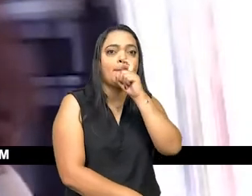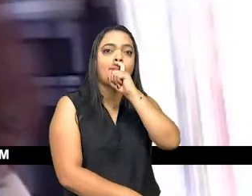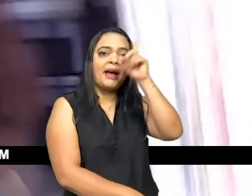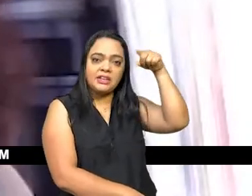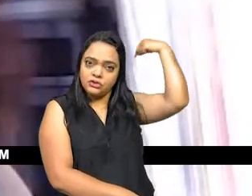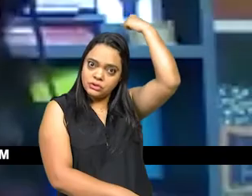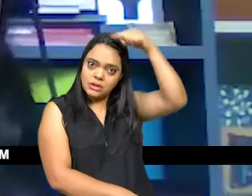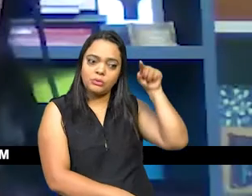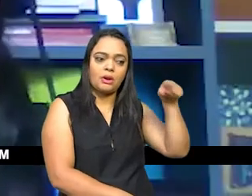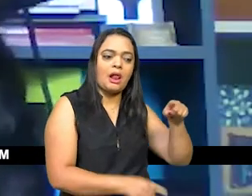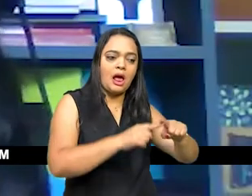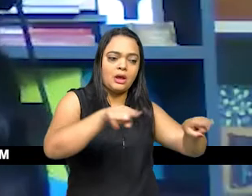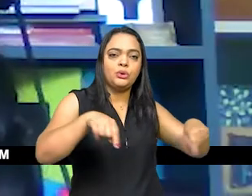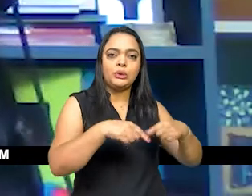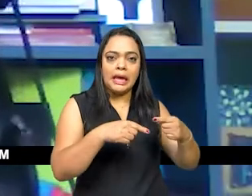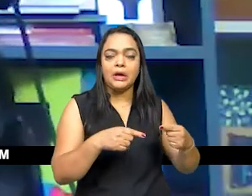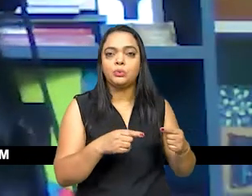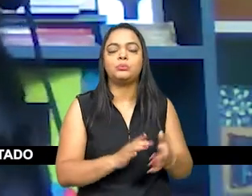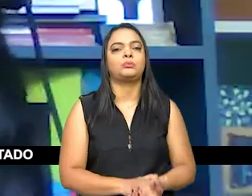pesquisou,